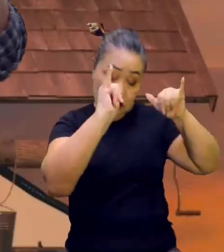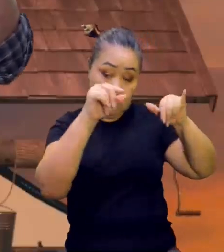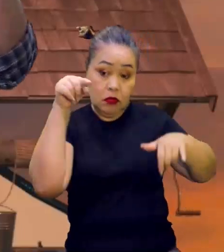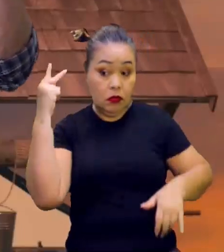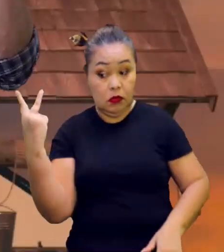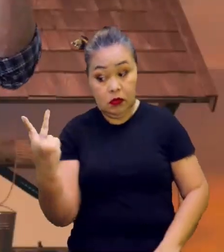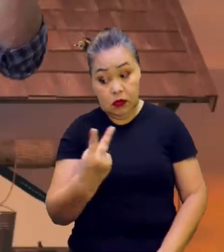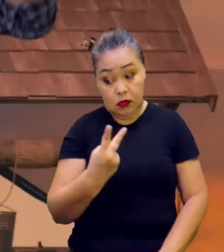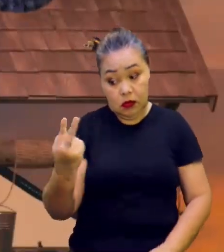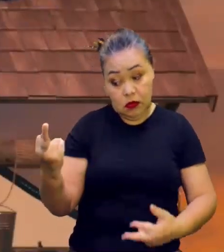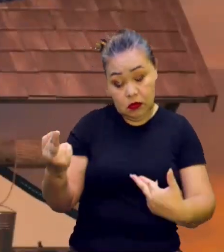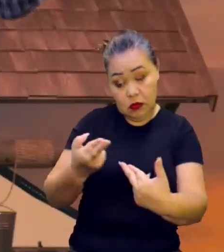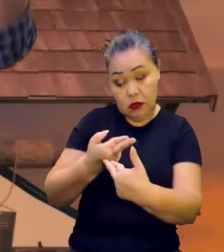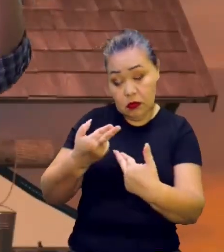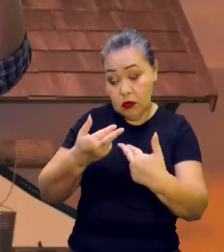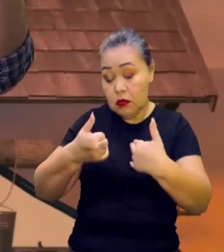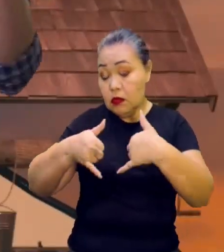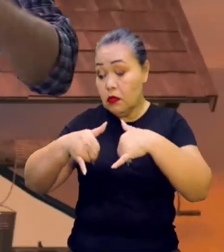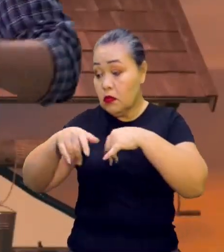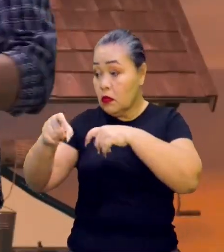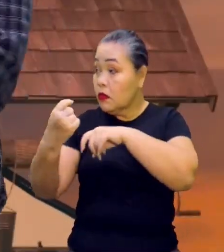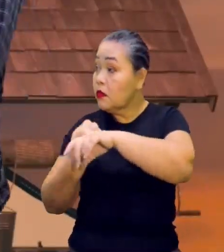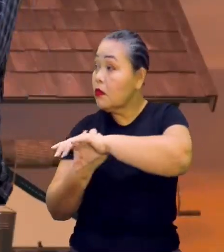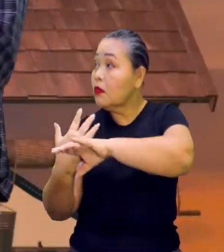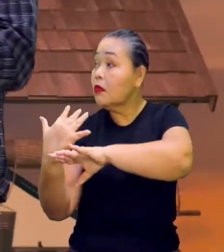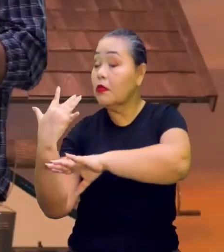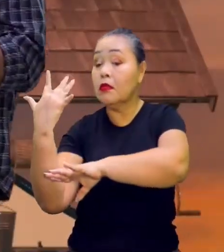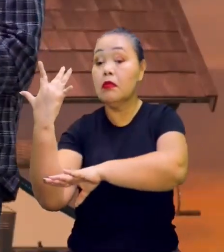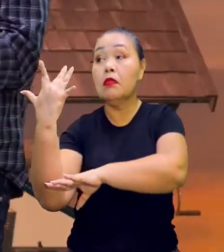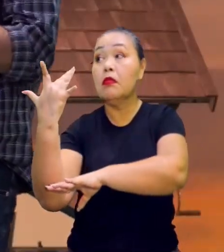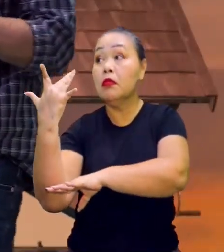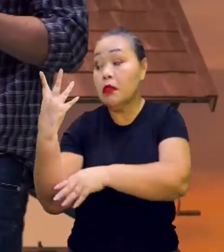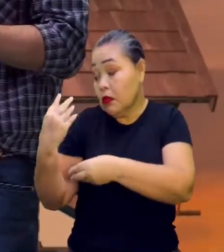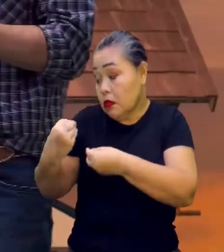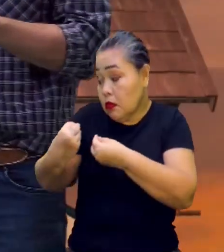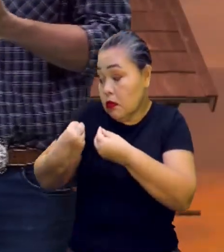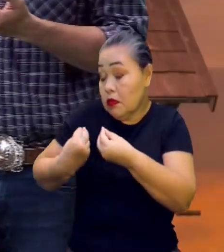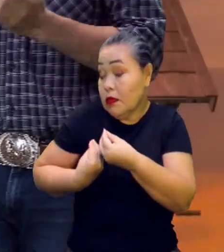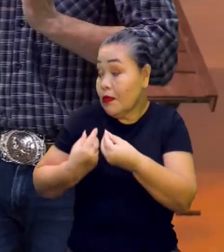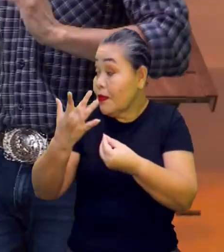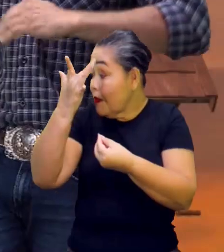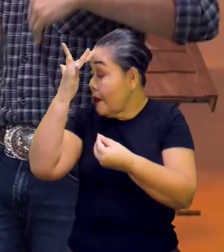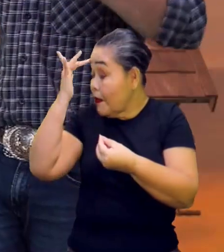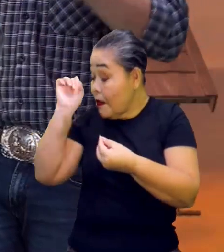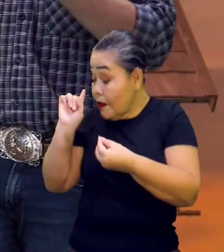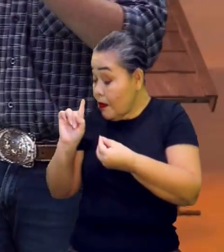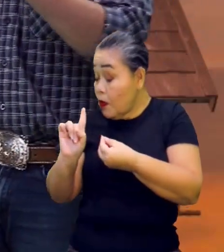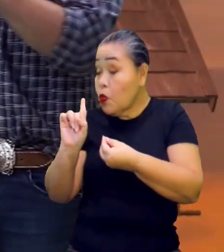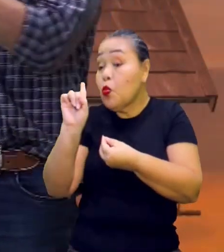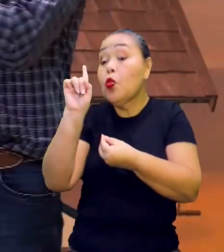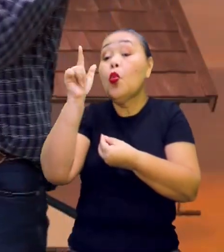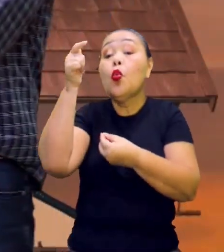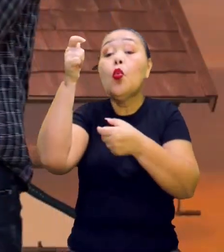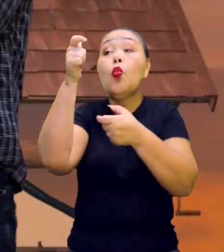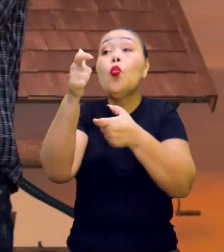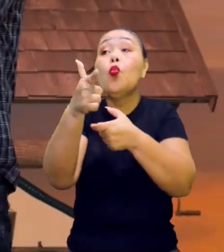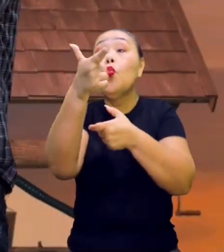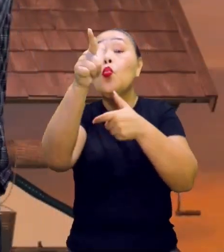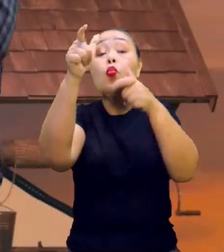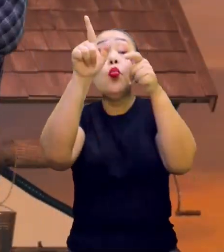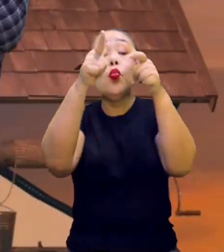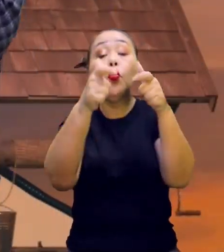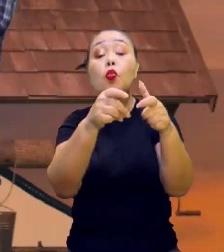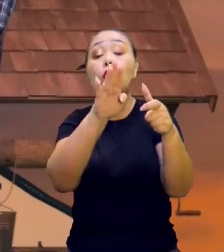essa relação com a lavoura, a natureza, trouxe migrantes de outros